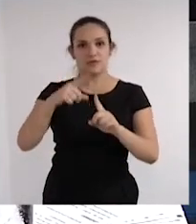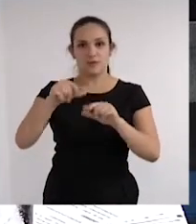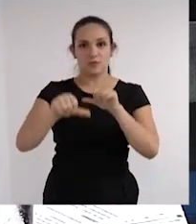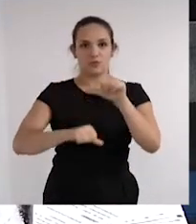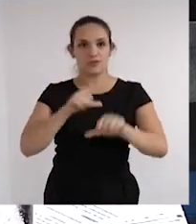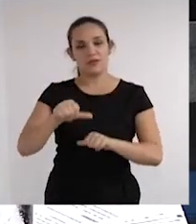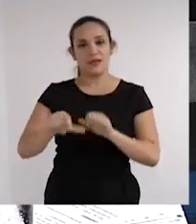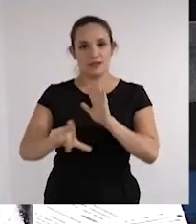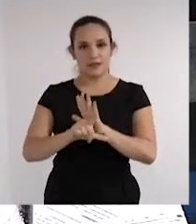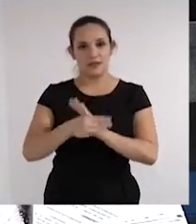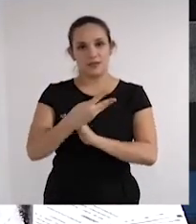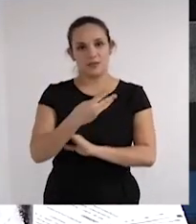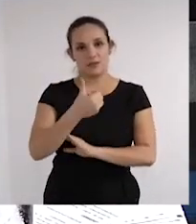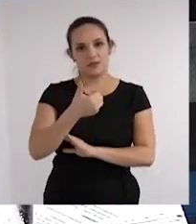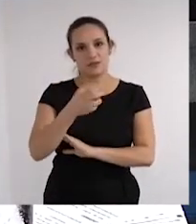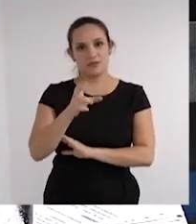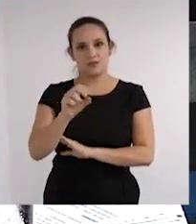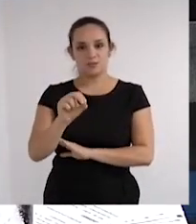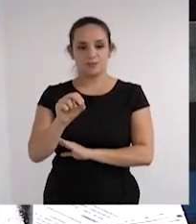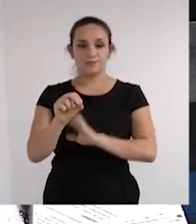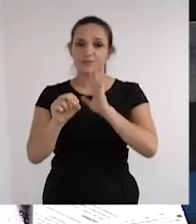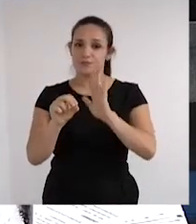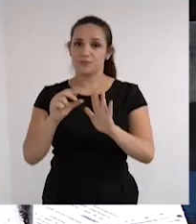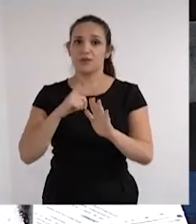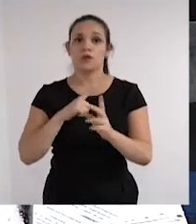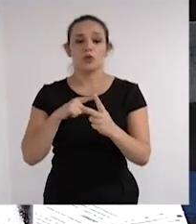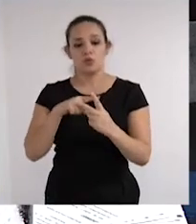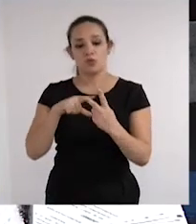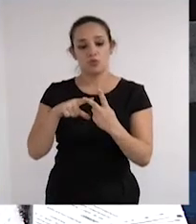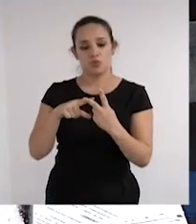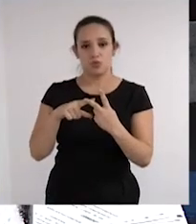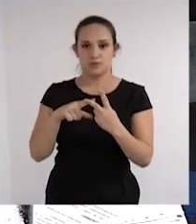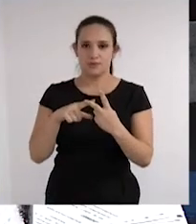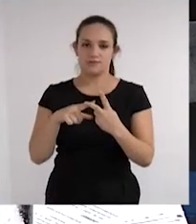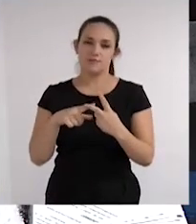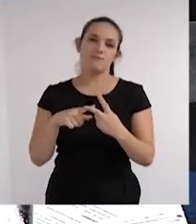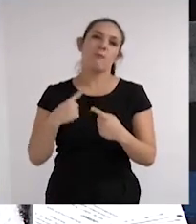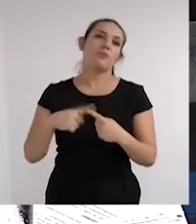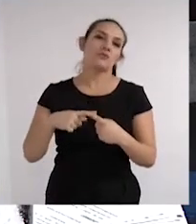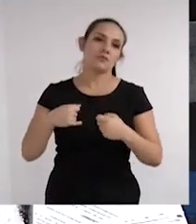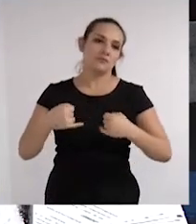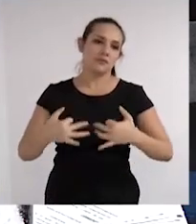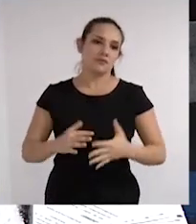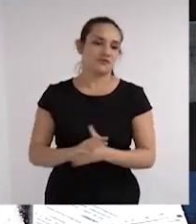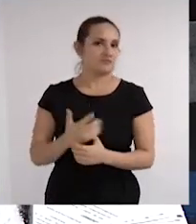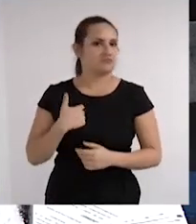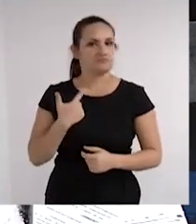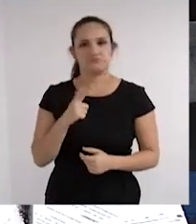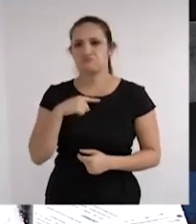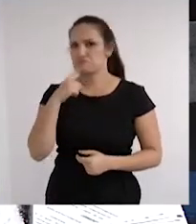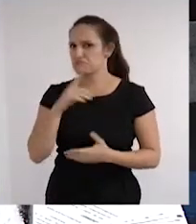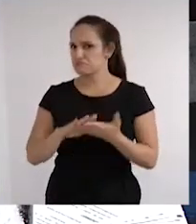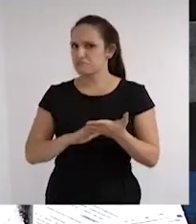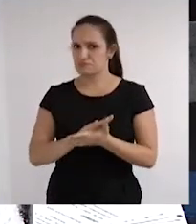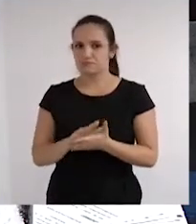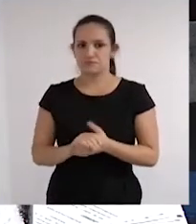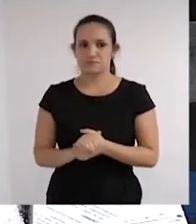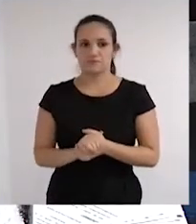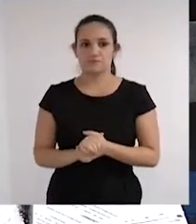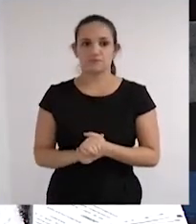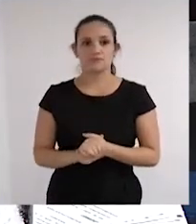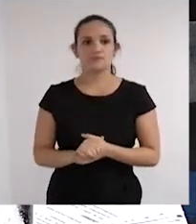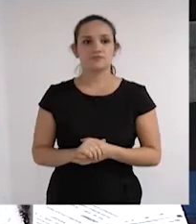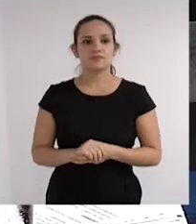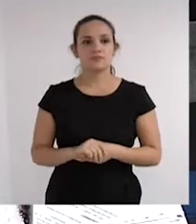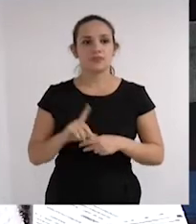3.150. Alegamos, naquele momento, duas situações que, para nós, nunca tivemos dúvida em relação a isso,